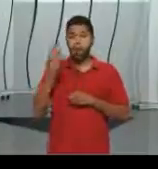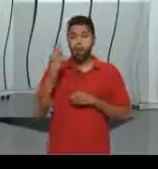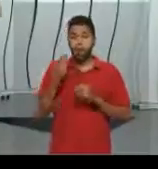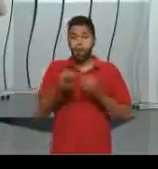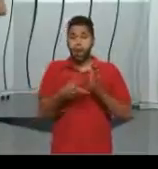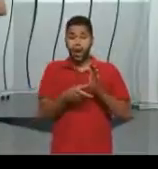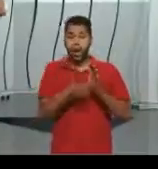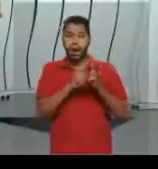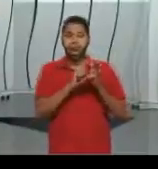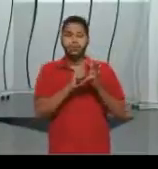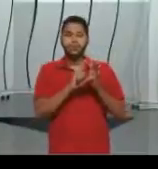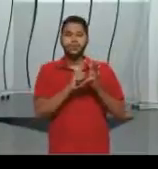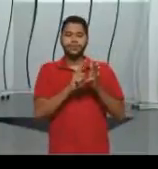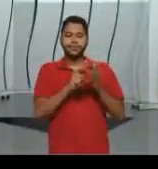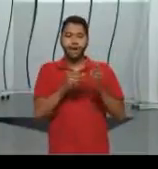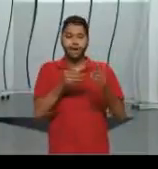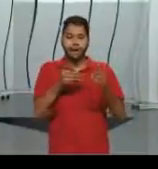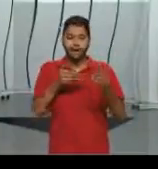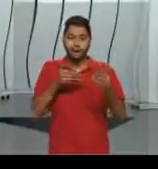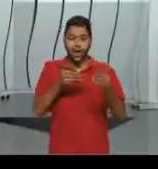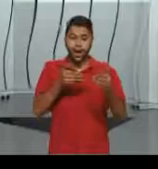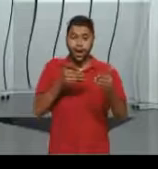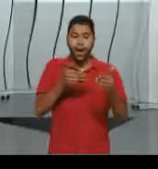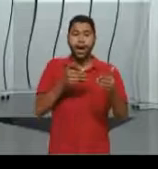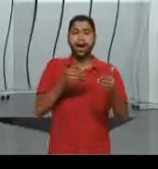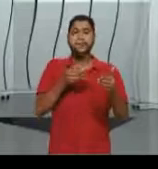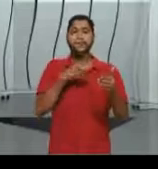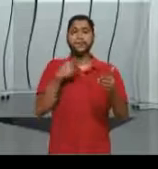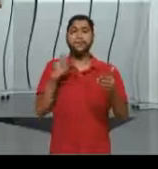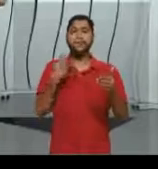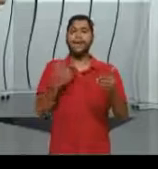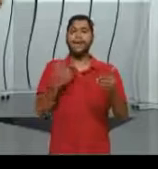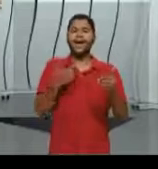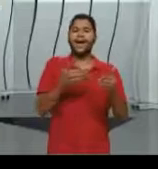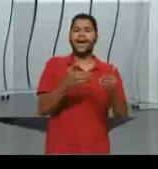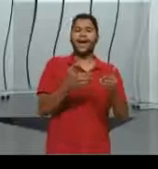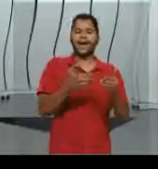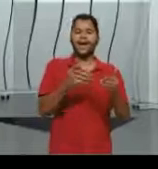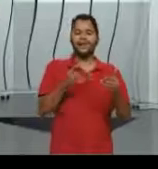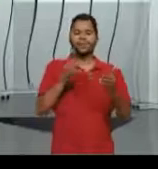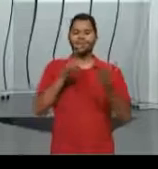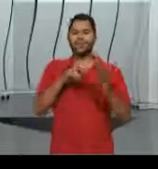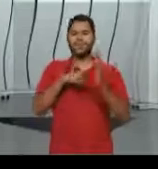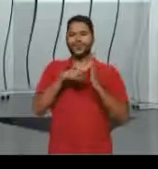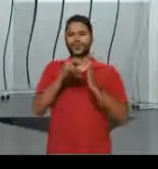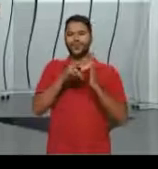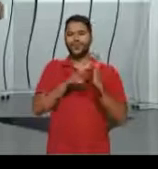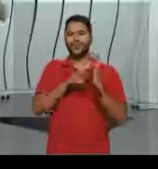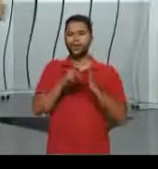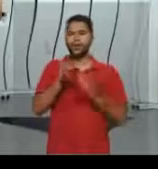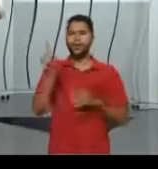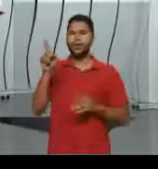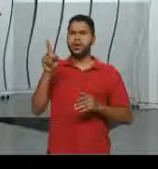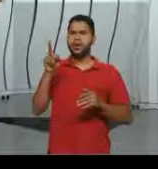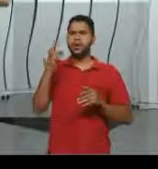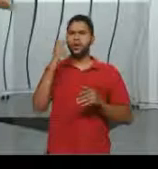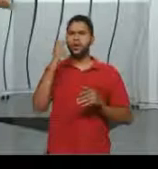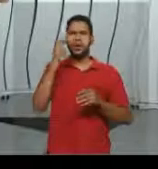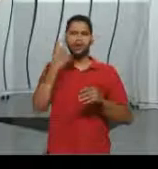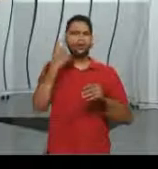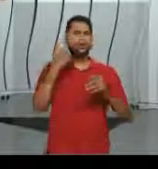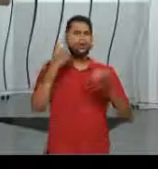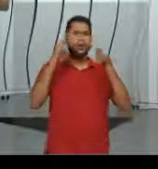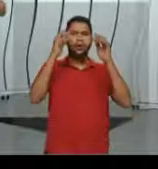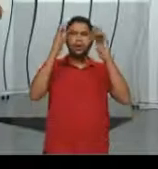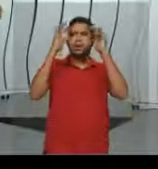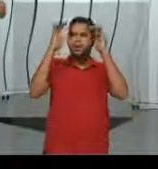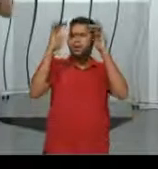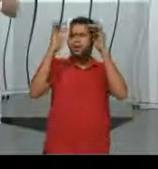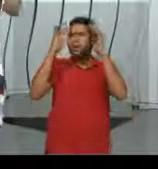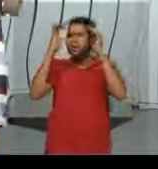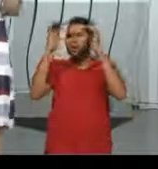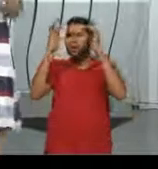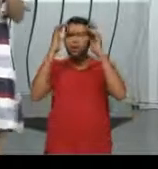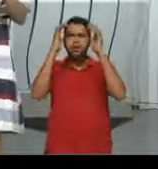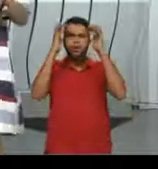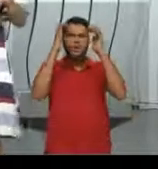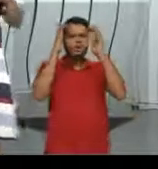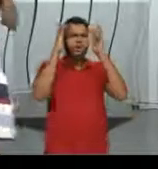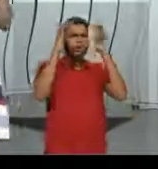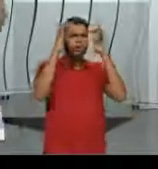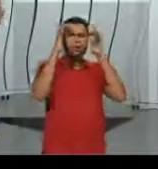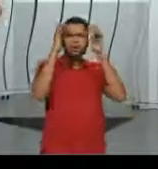ele mostra aqui, nessa movimentação do quadro, um turbilhão. Você pode observar que a mente dele está em